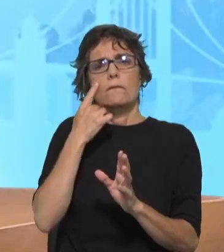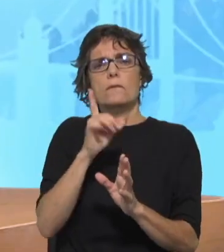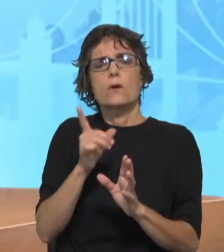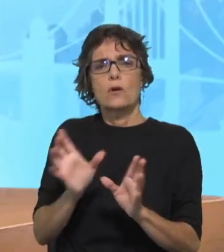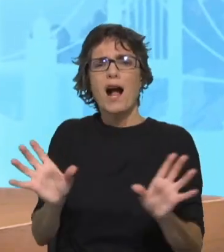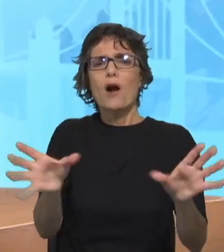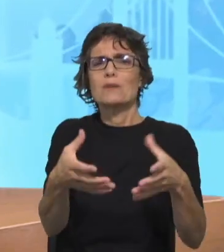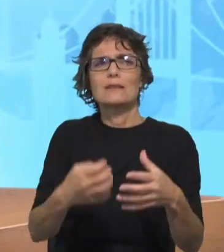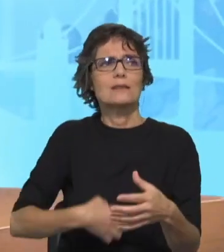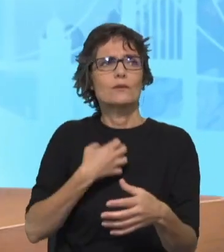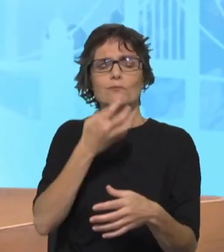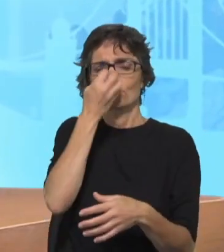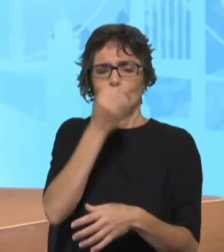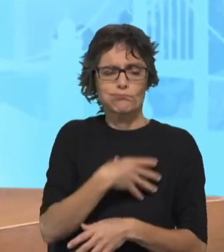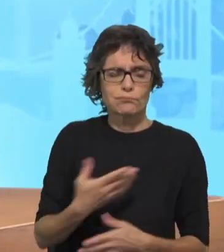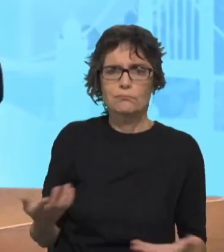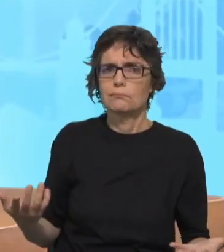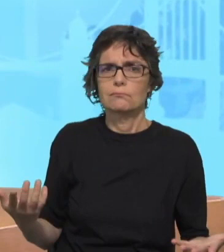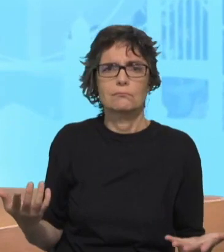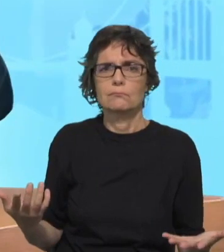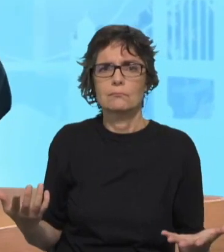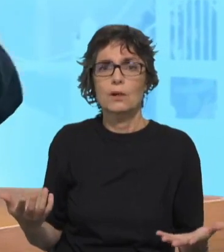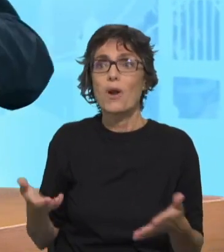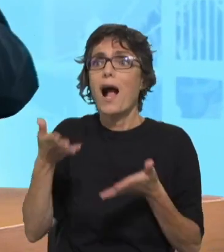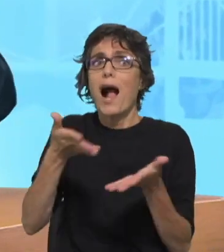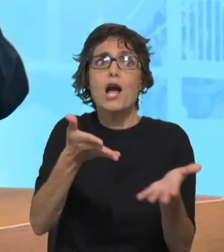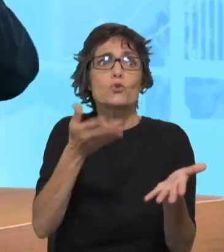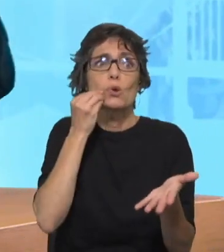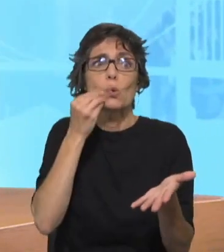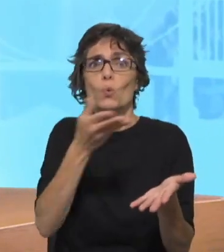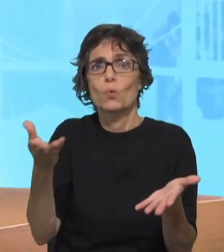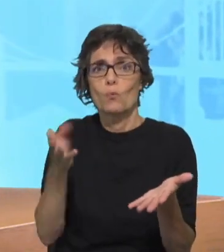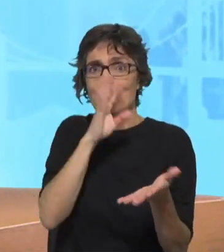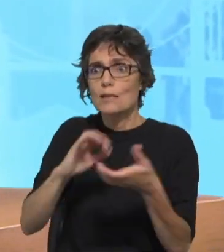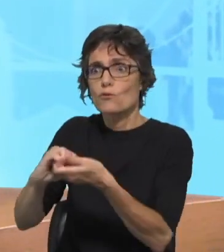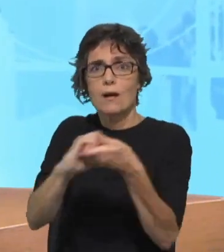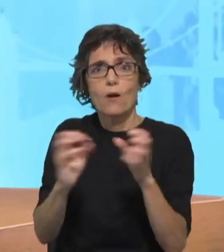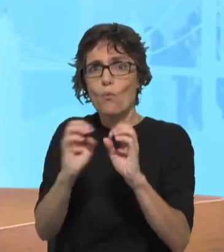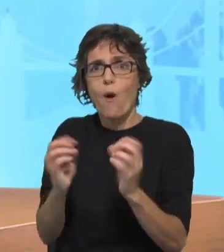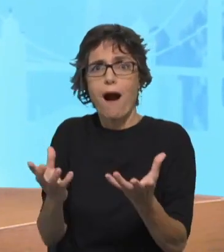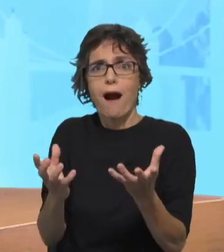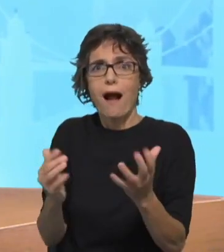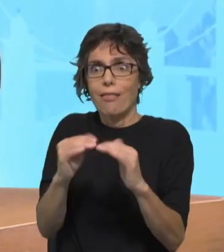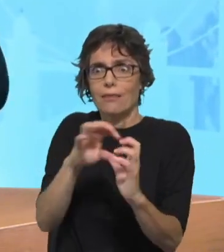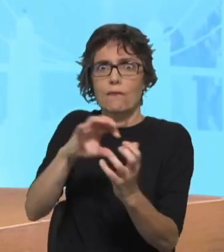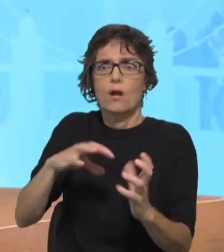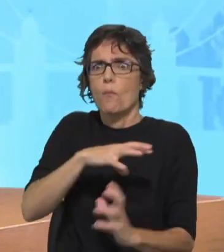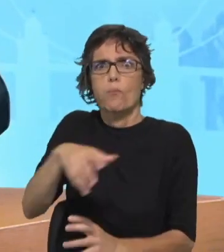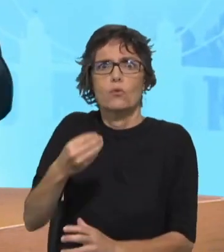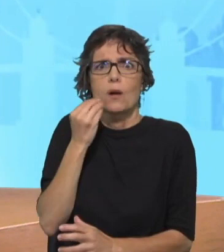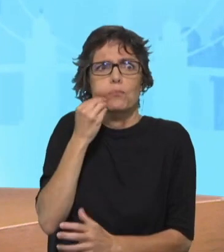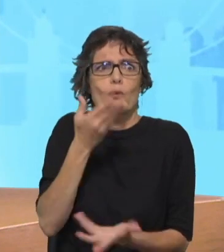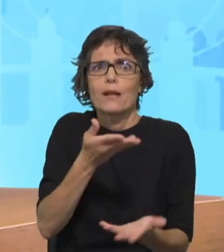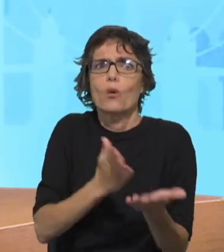que abandonadas. E se não houver esta ajuda que vem desta solidariedade do mundo, eles não só seriam